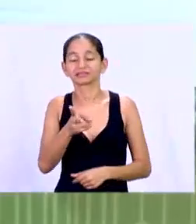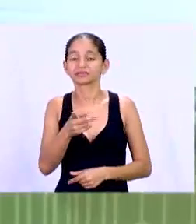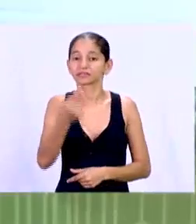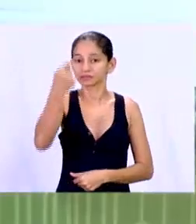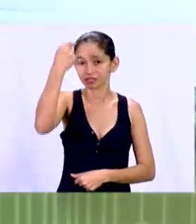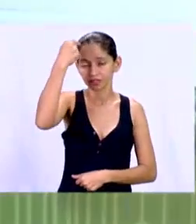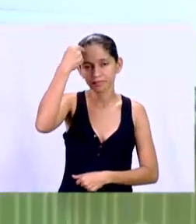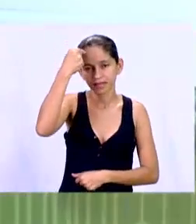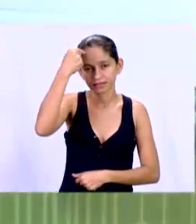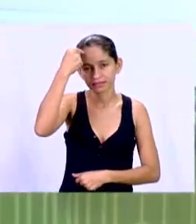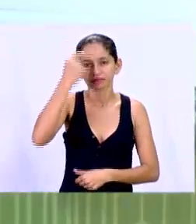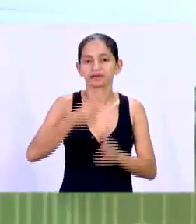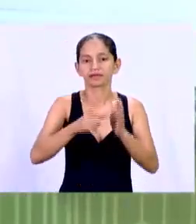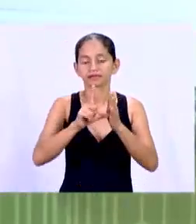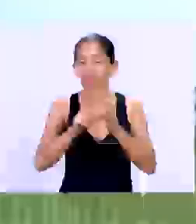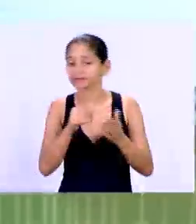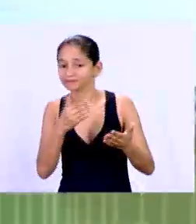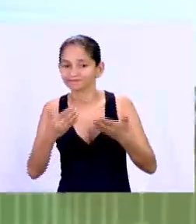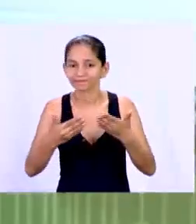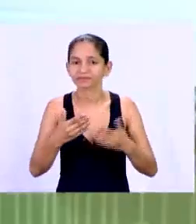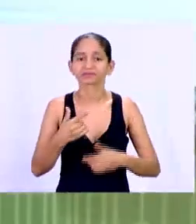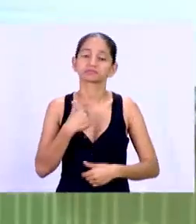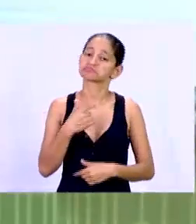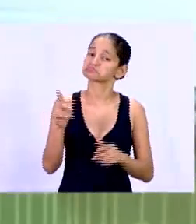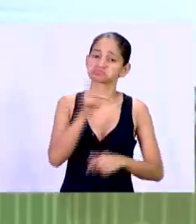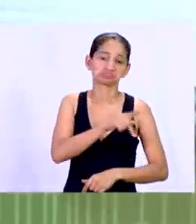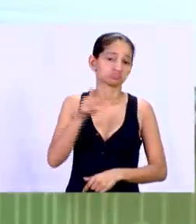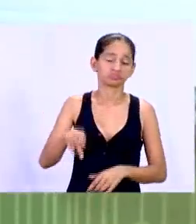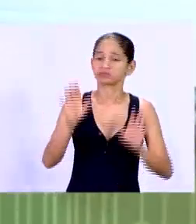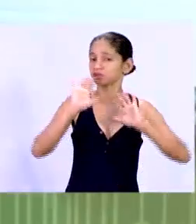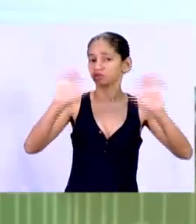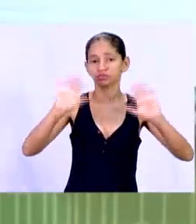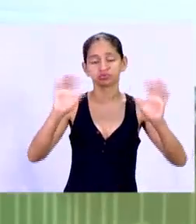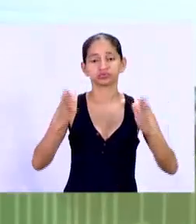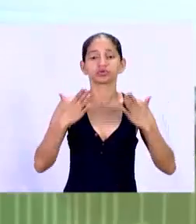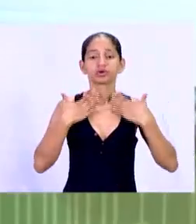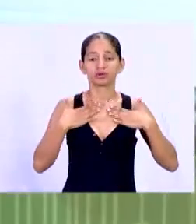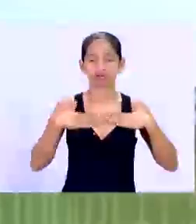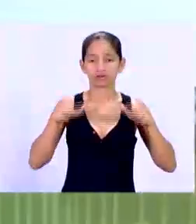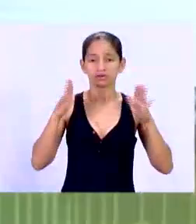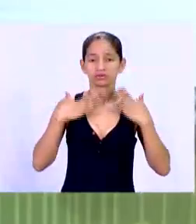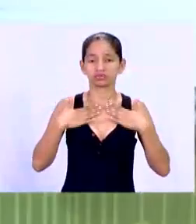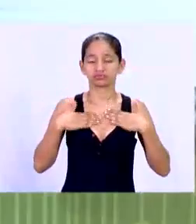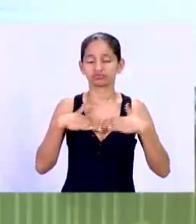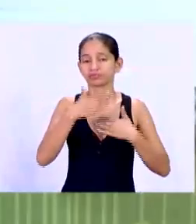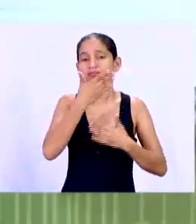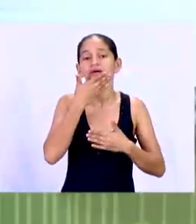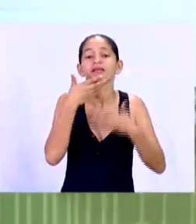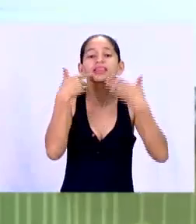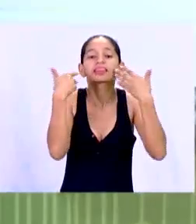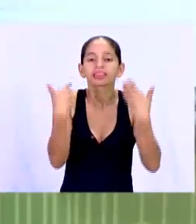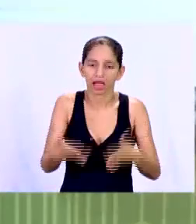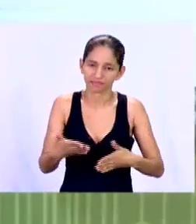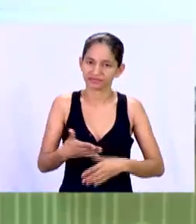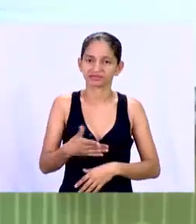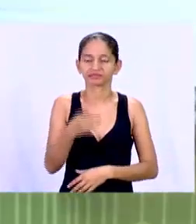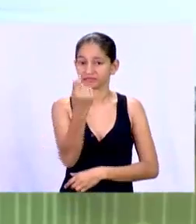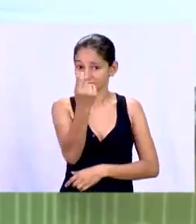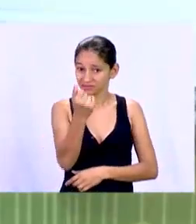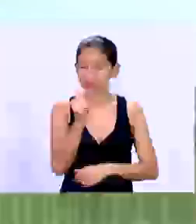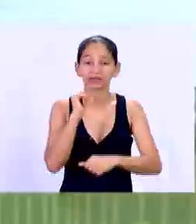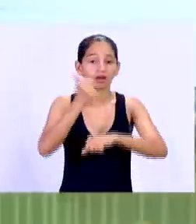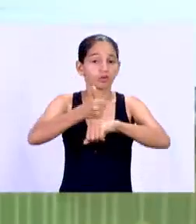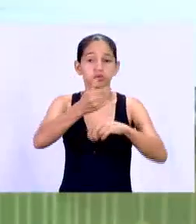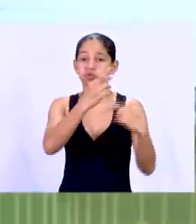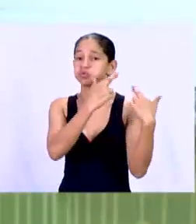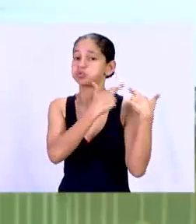sempre vai estar vivendo um dilema ético. Eu não, que eu sou professora, eu vivo menos dilema do que um profissional das finanças. Ele tem